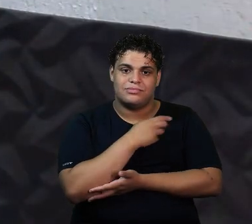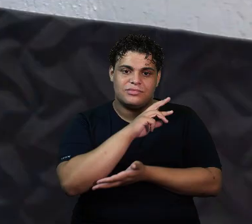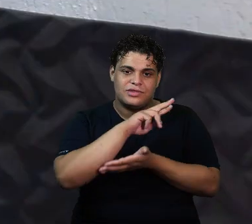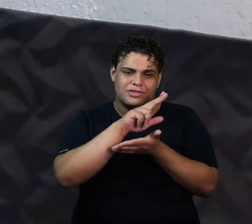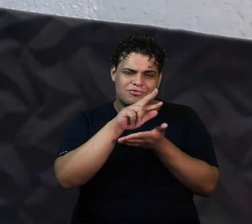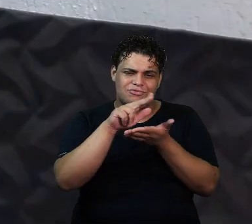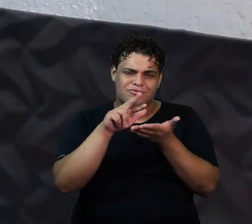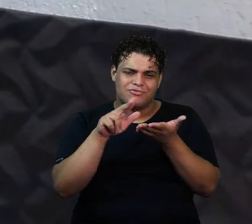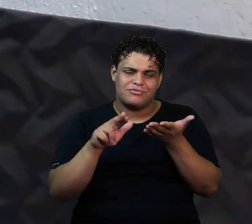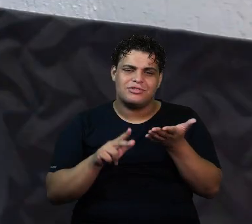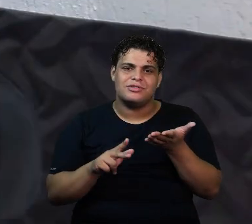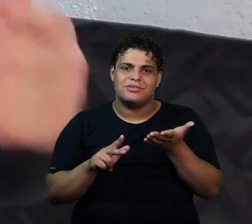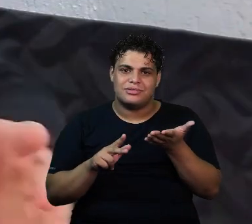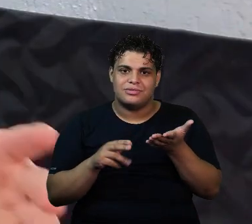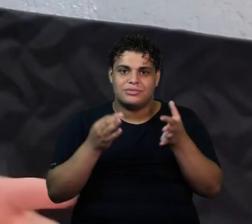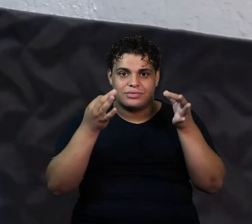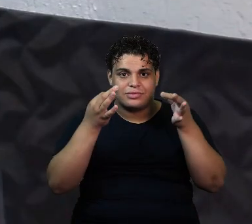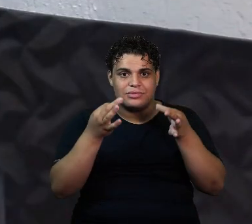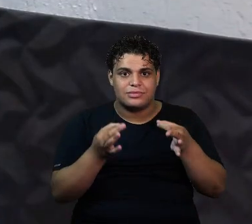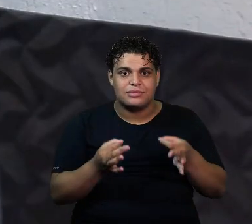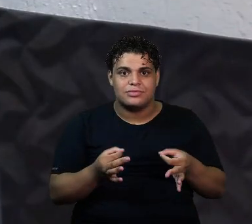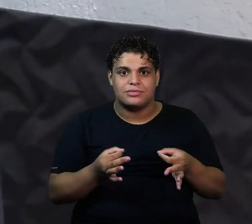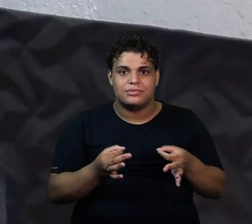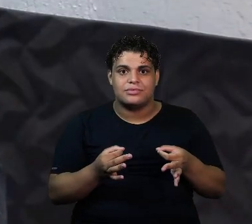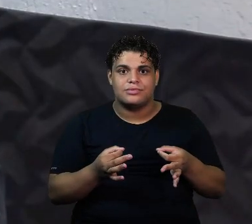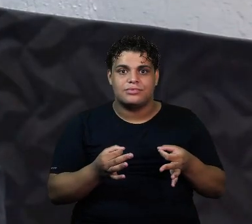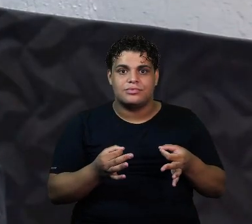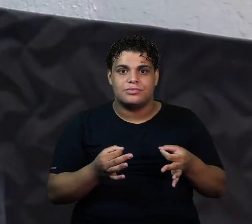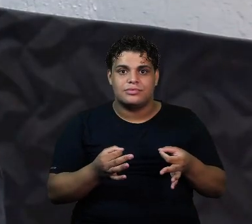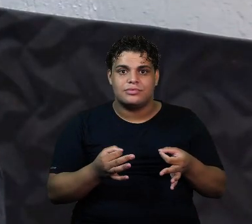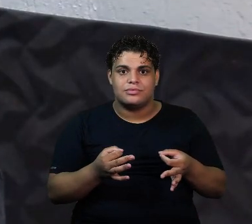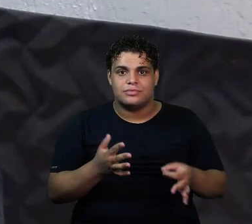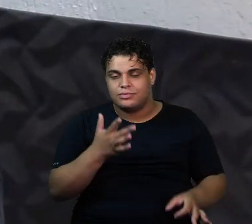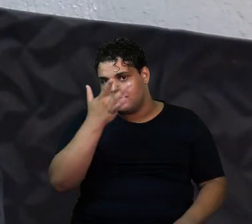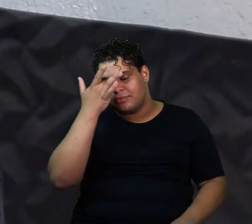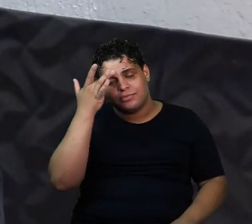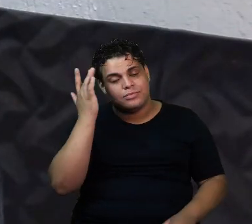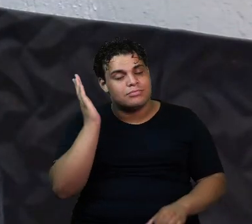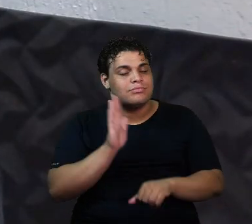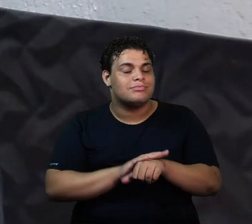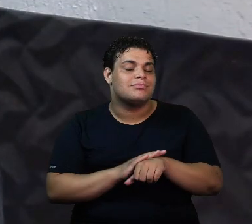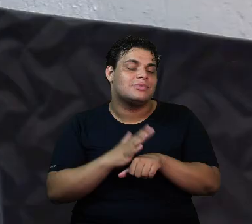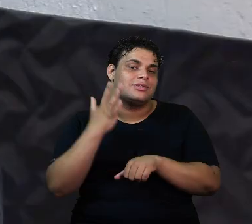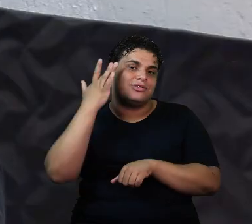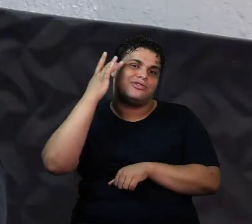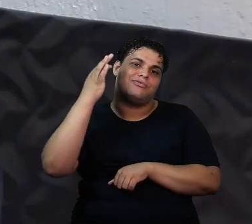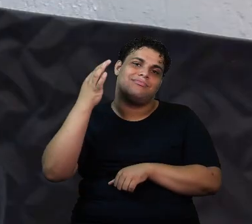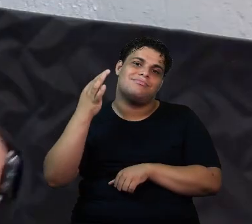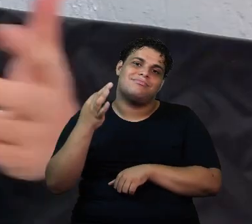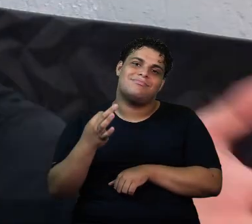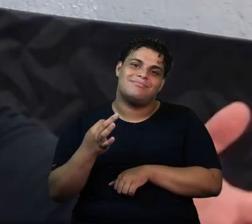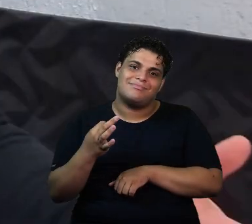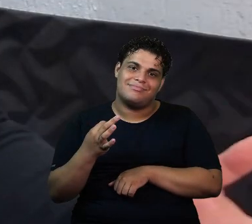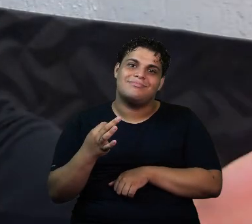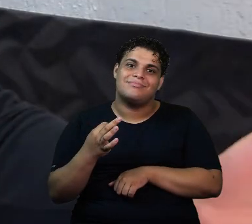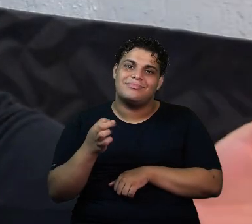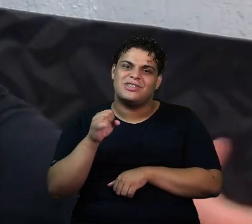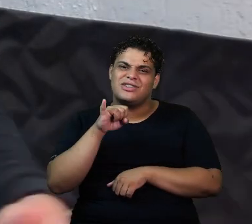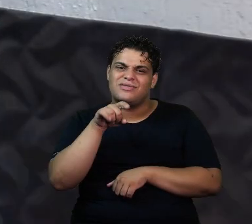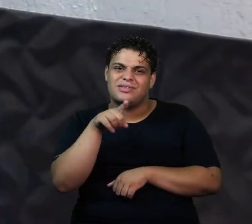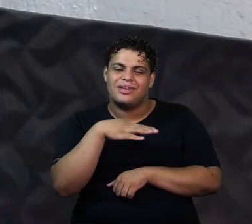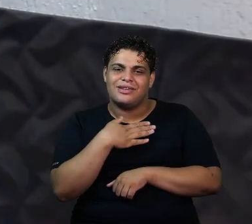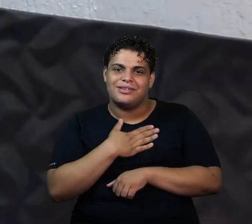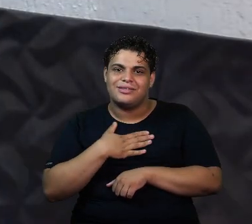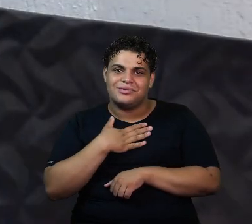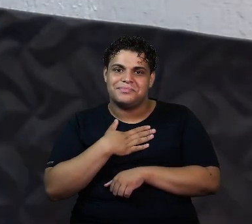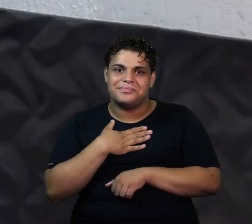no oceano, com certeza, automaticamente, elas vão ser pessoas mais conscientes, né? Quando você realmente é apaixonado,